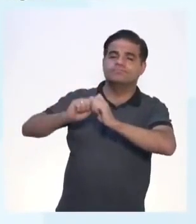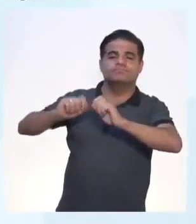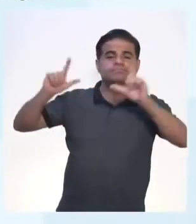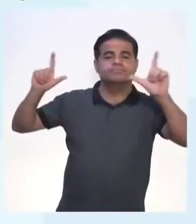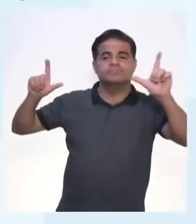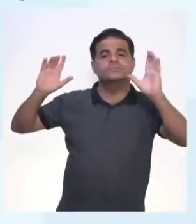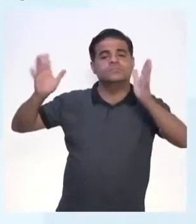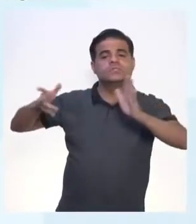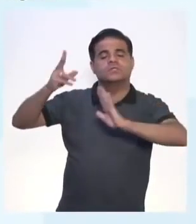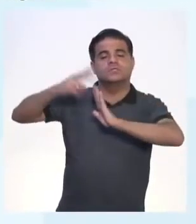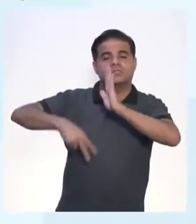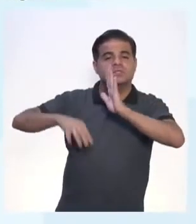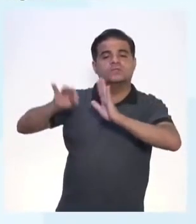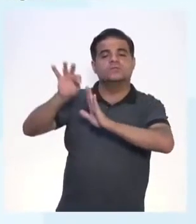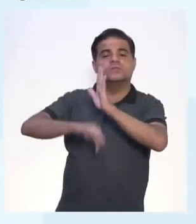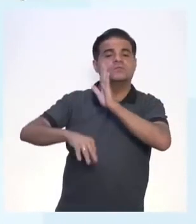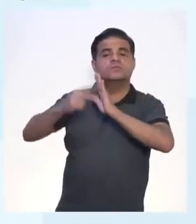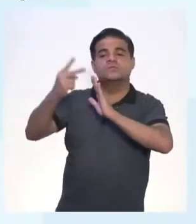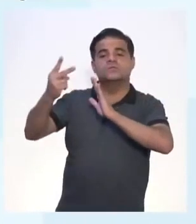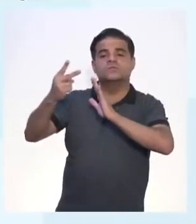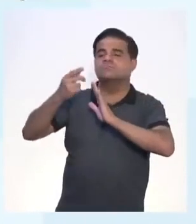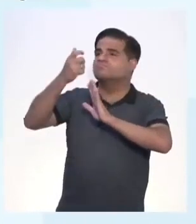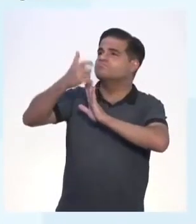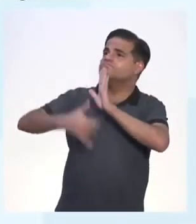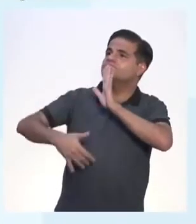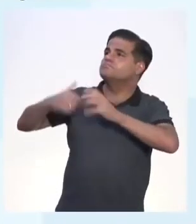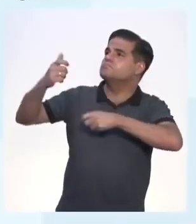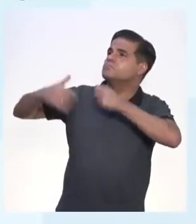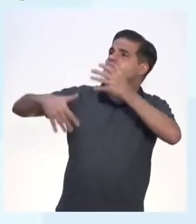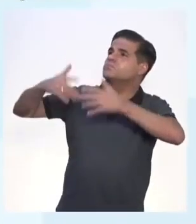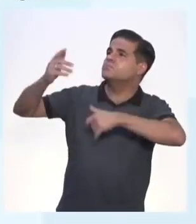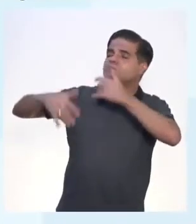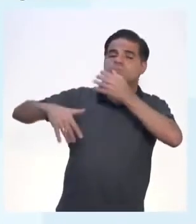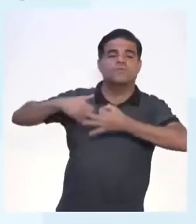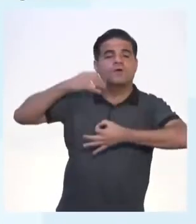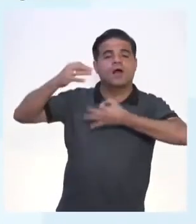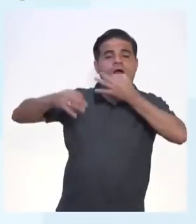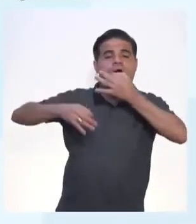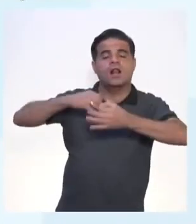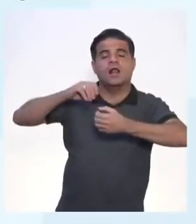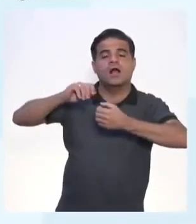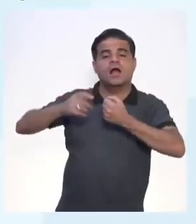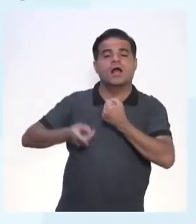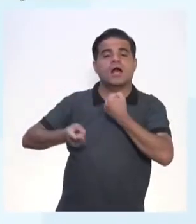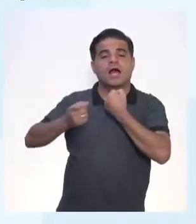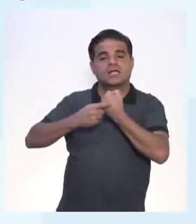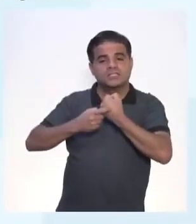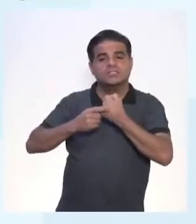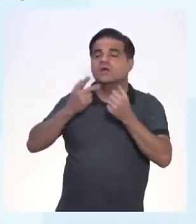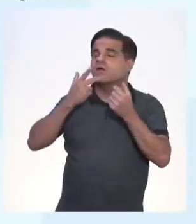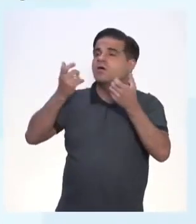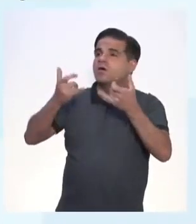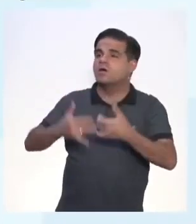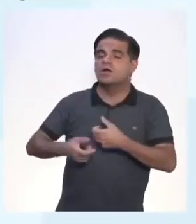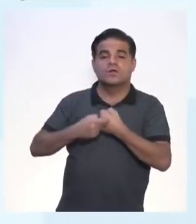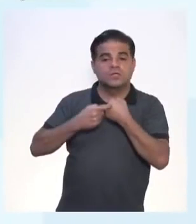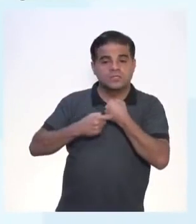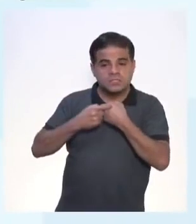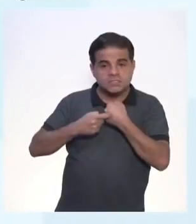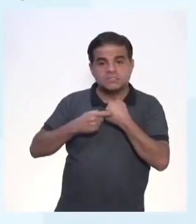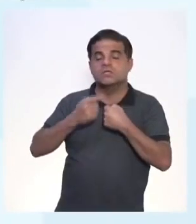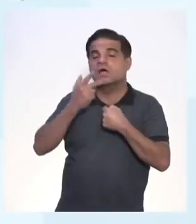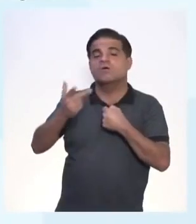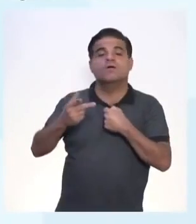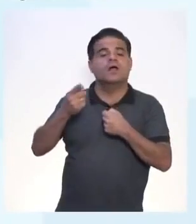tela e o que a gente leu, que é o texto 2. O que está sendo descrito aí? Cite alguns adjetivos utilizados. Então, agora eu vou pedir a memória